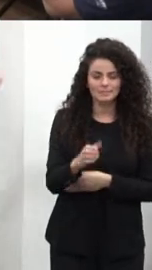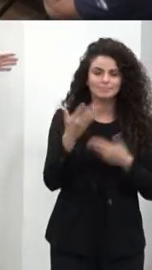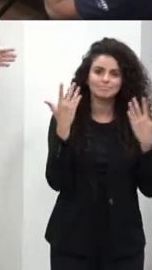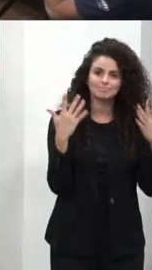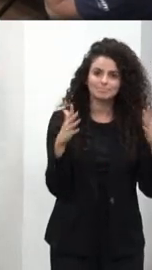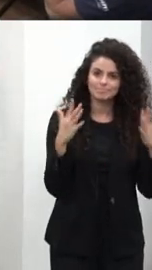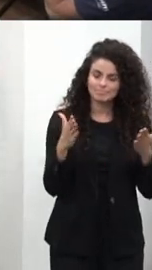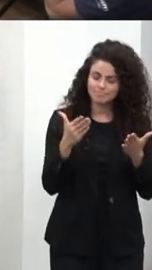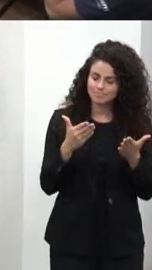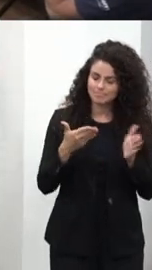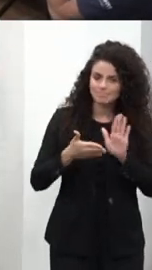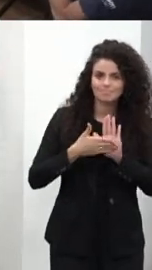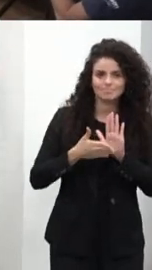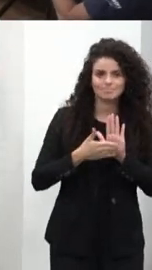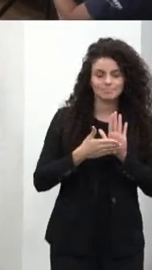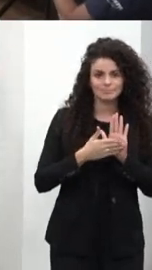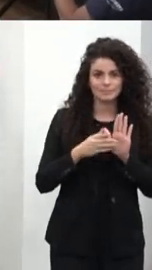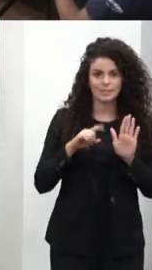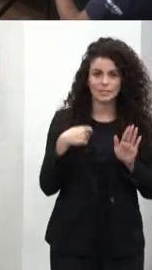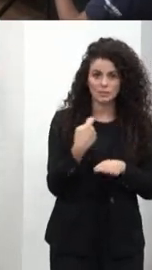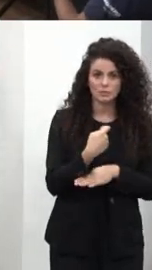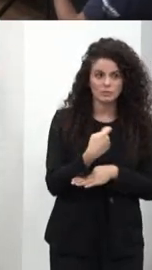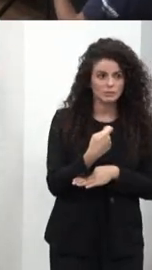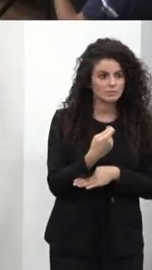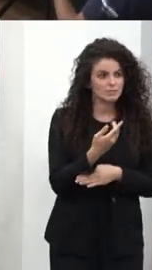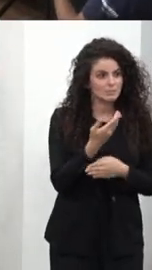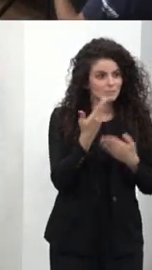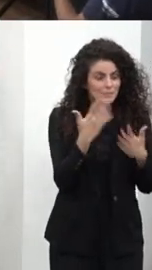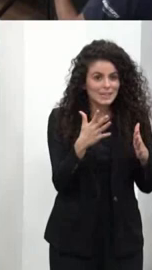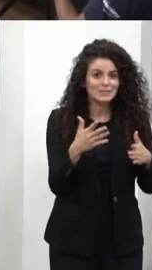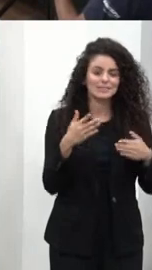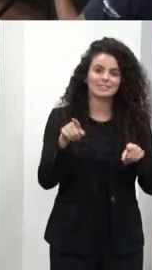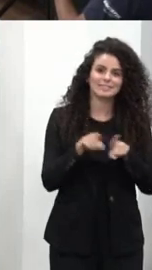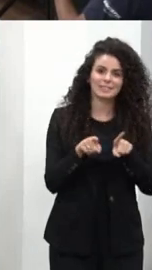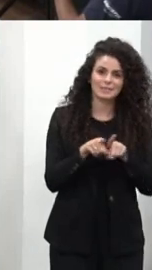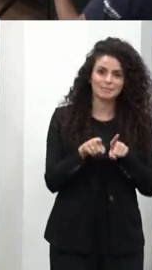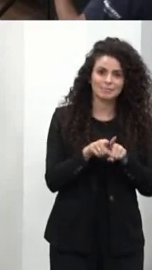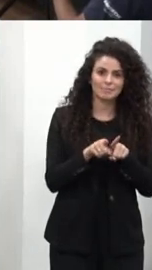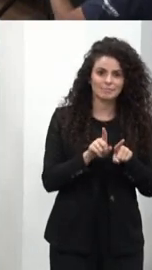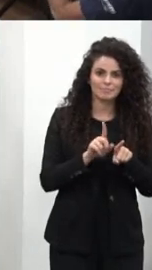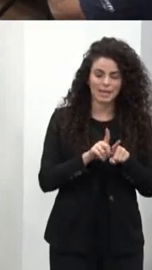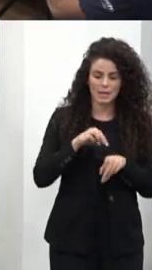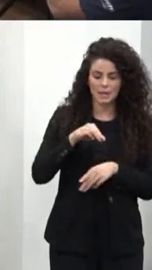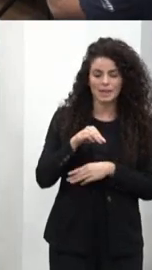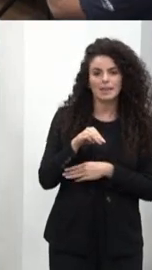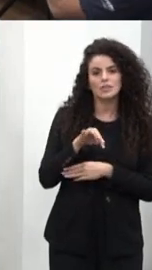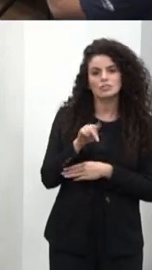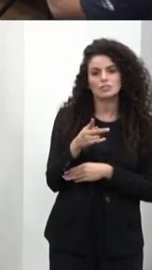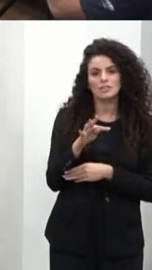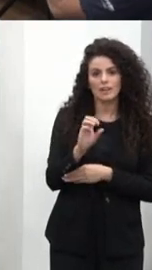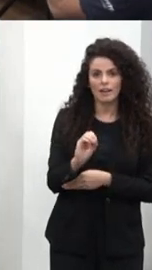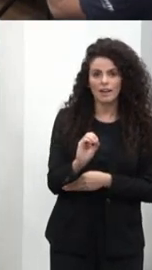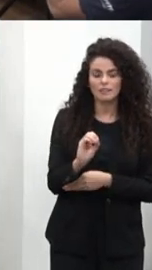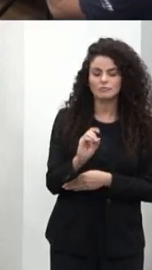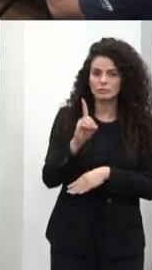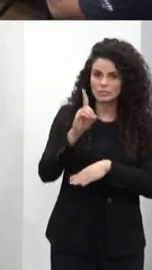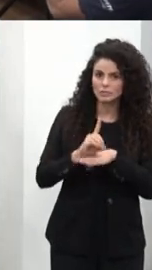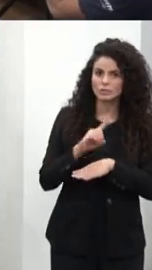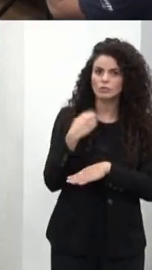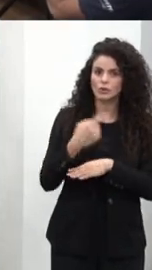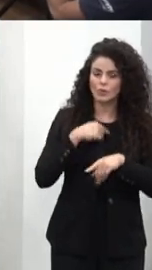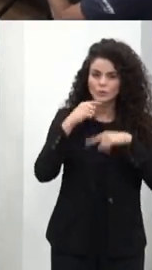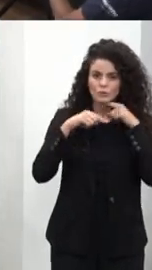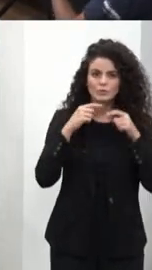iniciativa seu diretor Obrigado e parabéns pela iniciativa de vida até aqui tirar as nossas dúvidas Nós provavelmente teremos mais outras